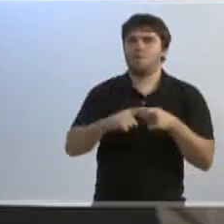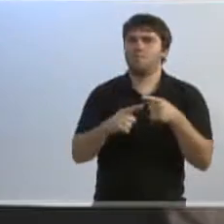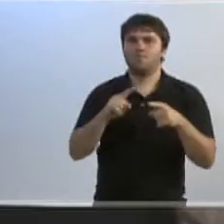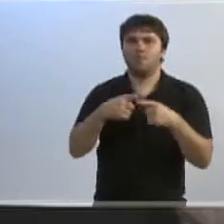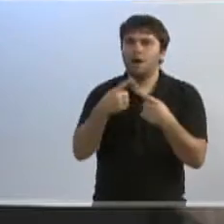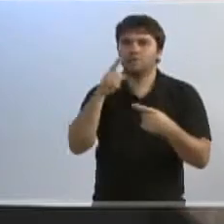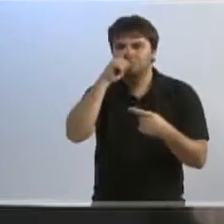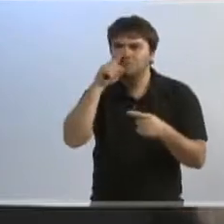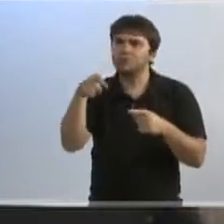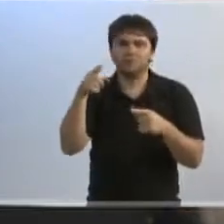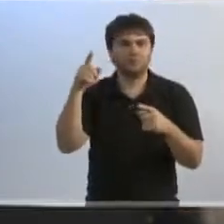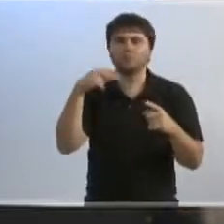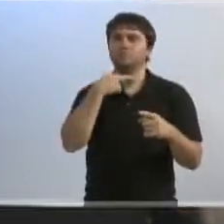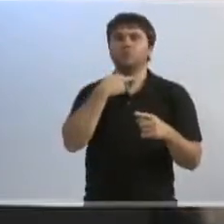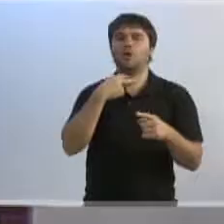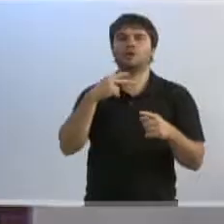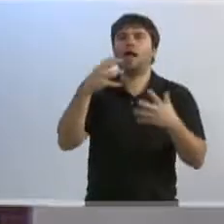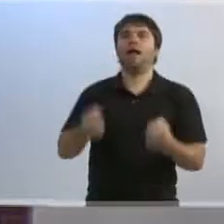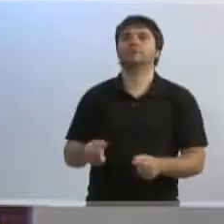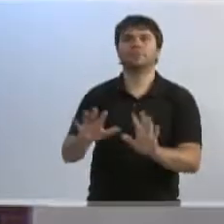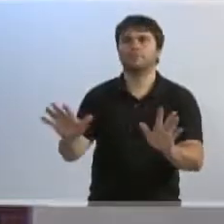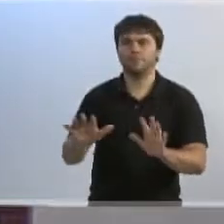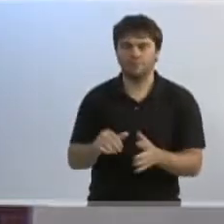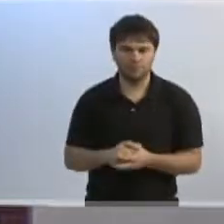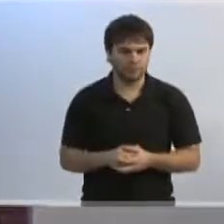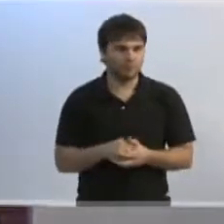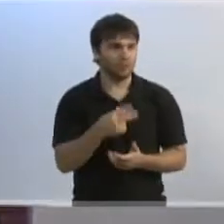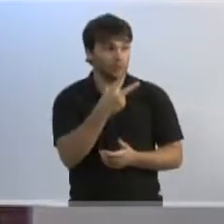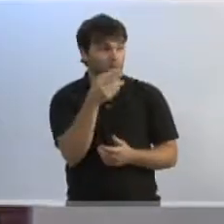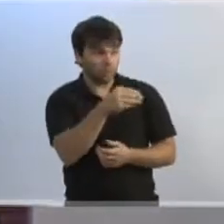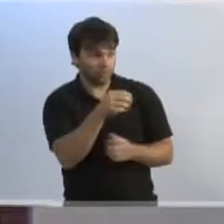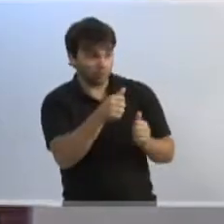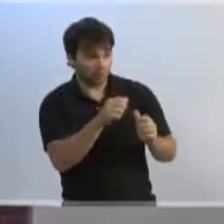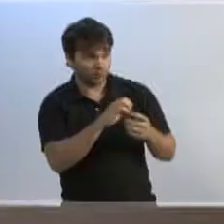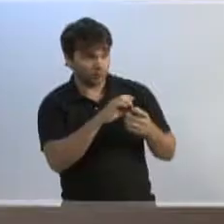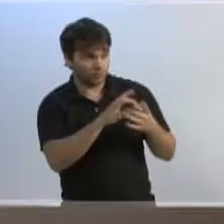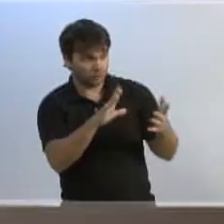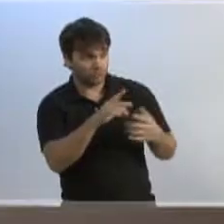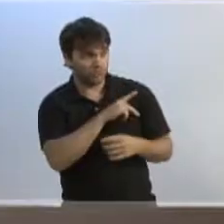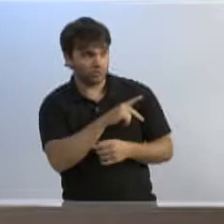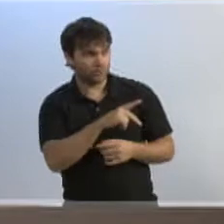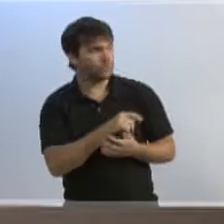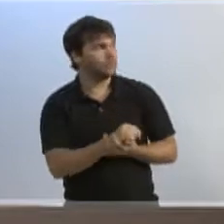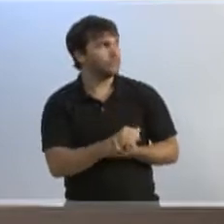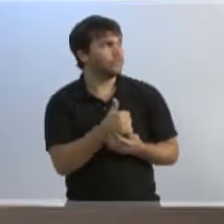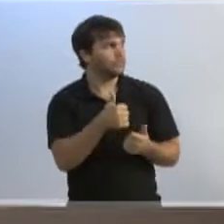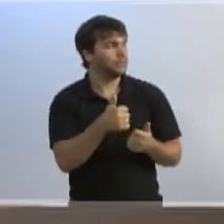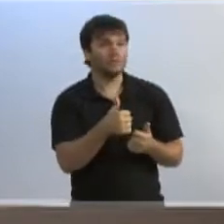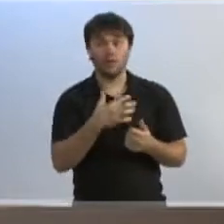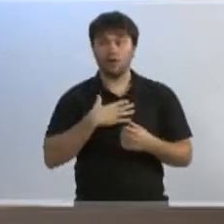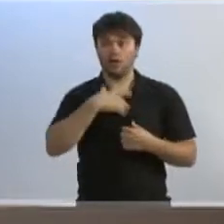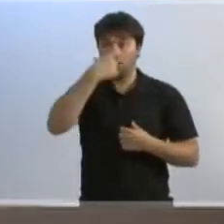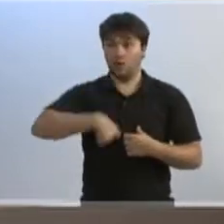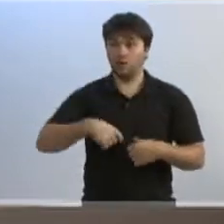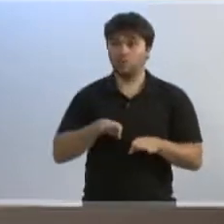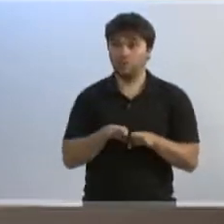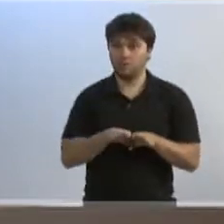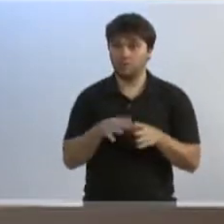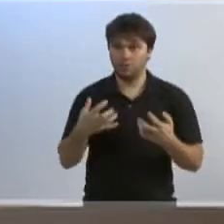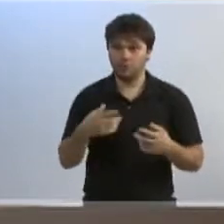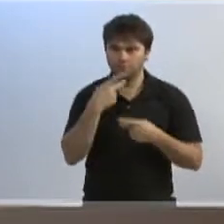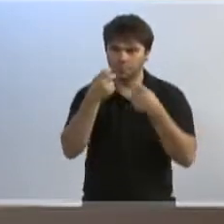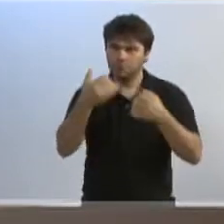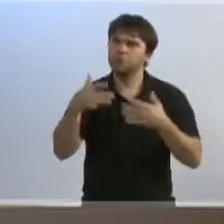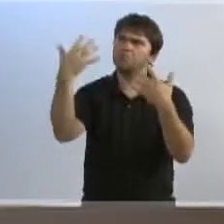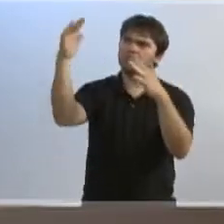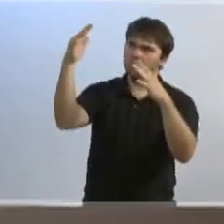não pode aceitar esse tipo de coisa. Obrigado, vereador. 2 minutos, por favor, presidente. Da parte, vereador. Ah, por favor, um prazer. Vereador Gilson, eu quero